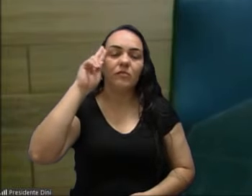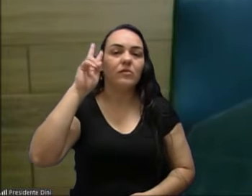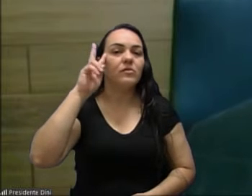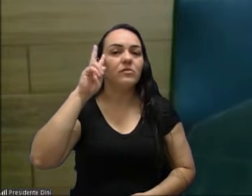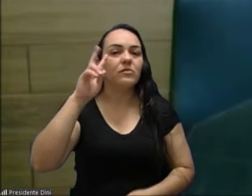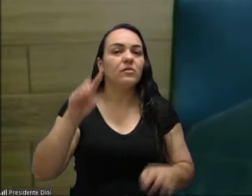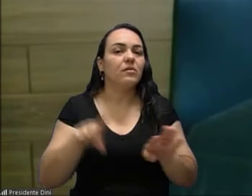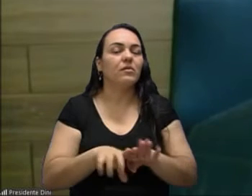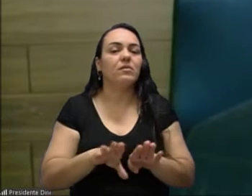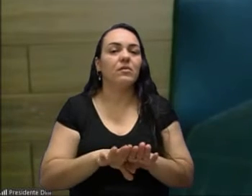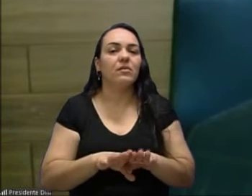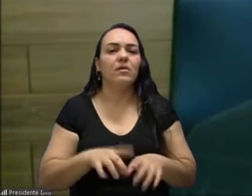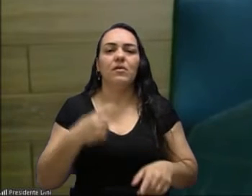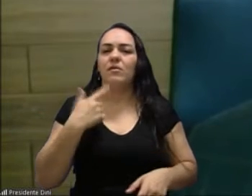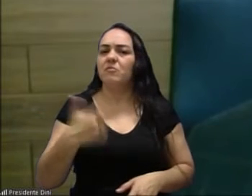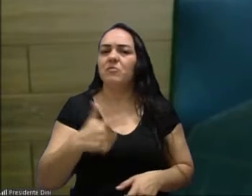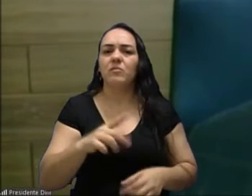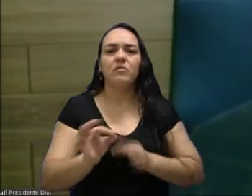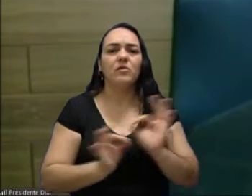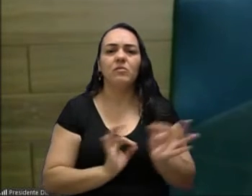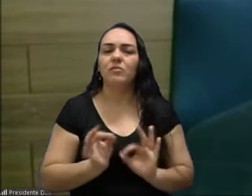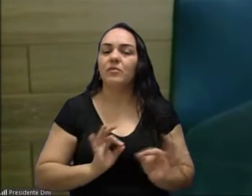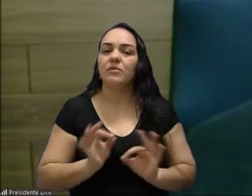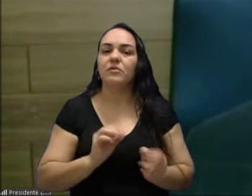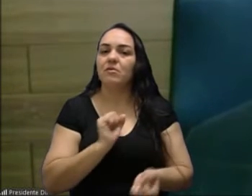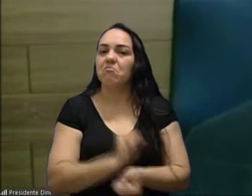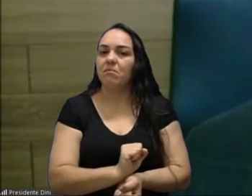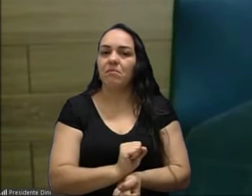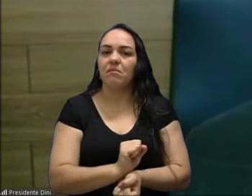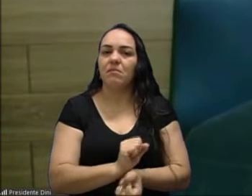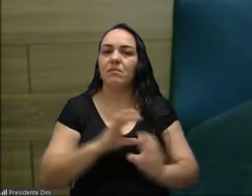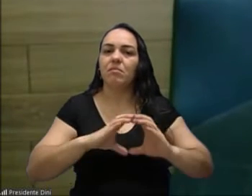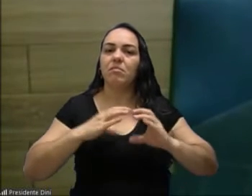nós não temos projetos parados na nossa Câmara.